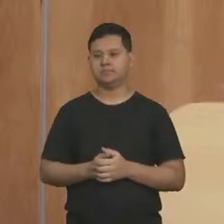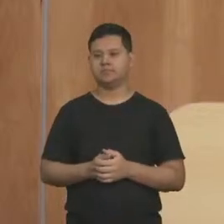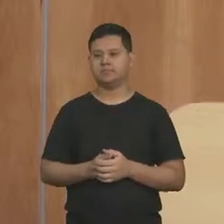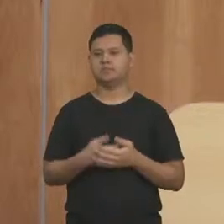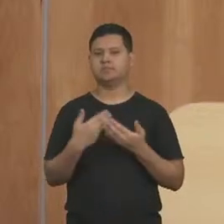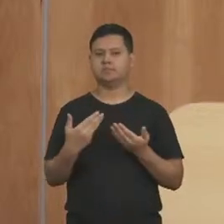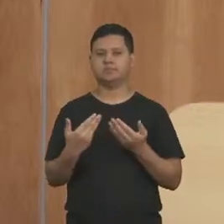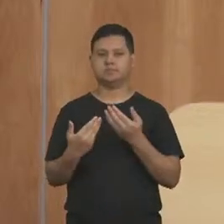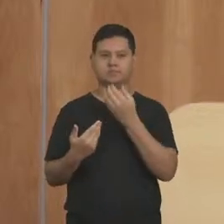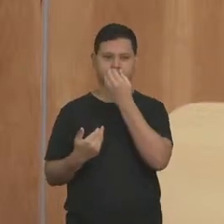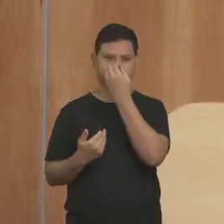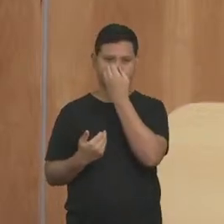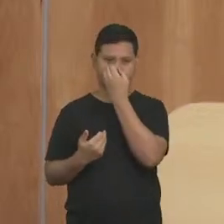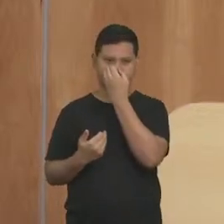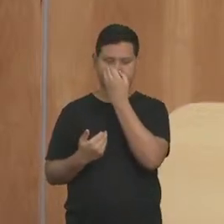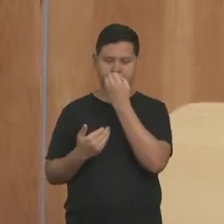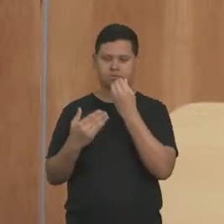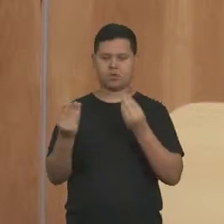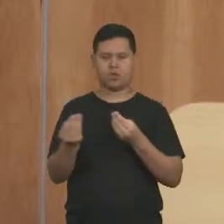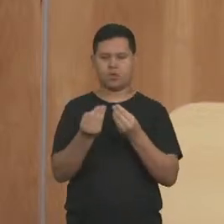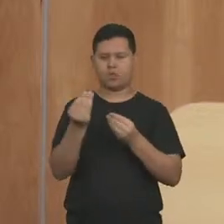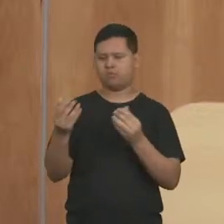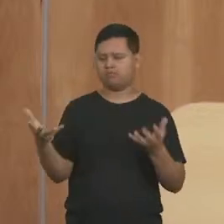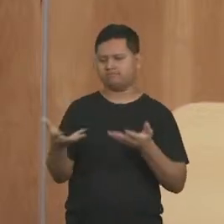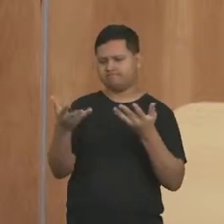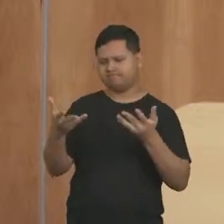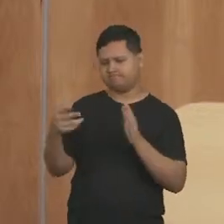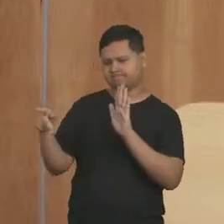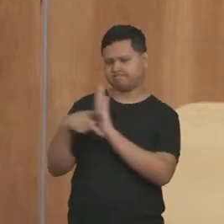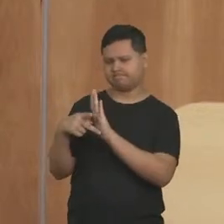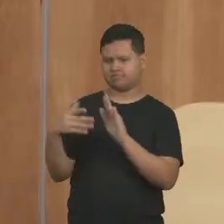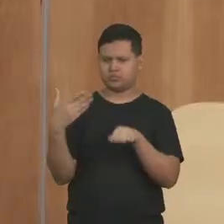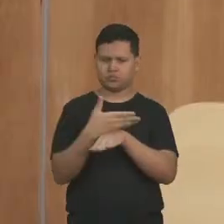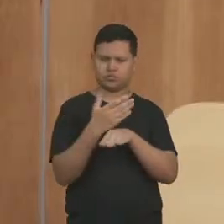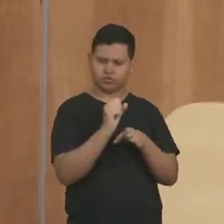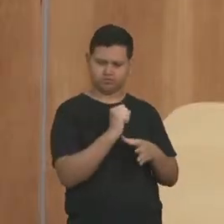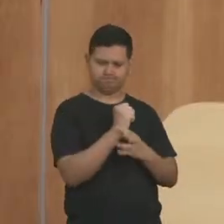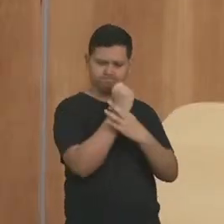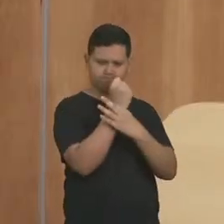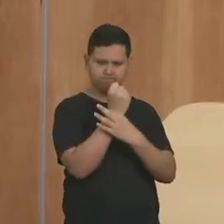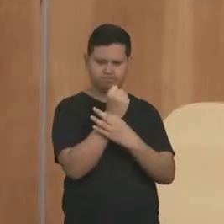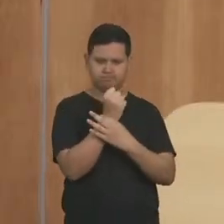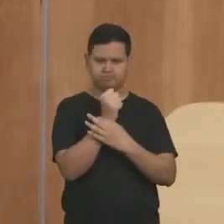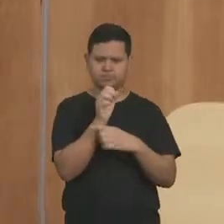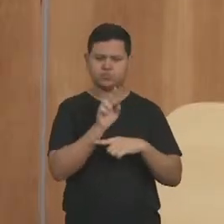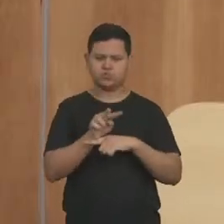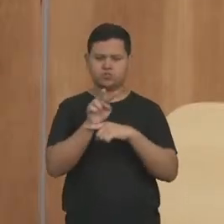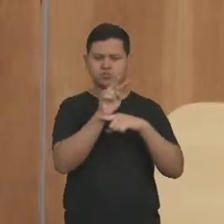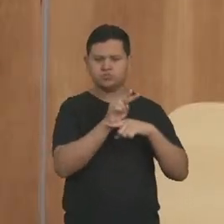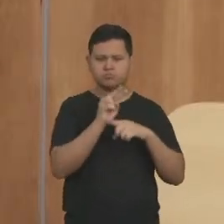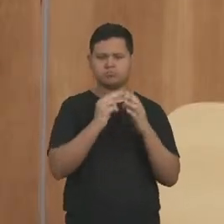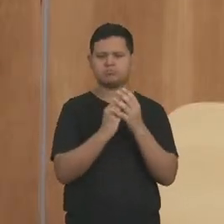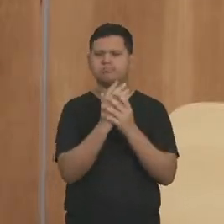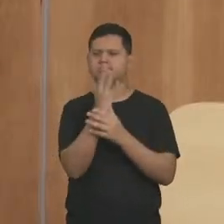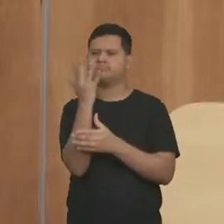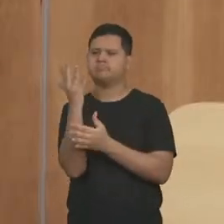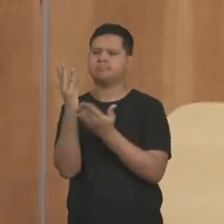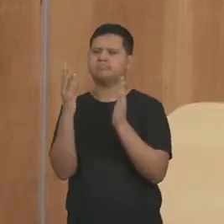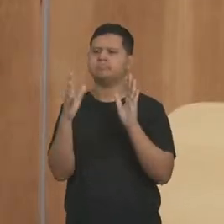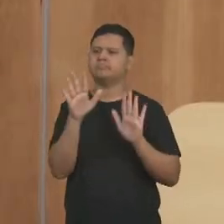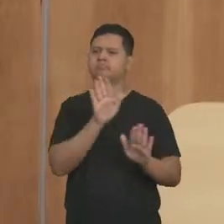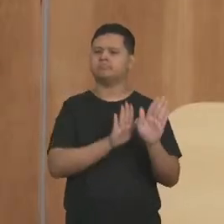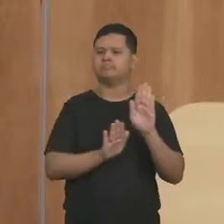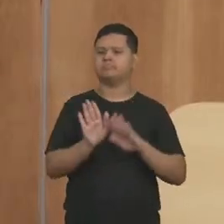Assim, como incentivar a sociedade a buscar formas de prevenção e preservação do meio ambiente e do cuidado com